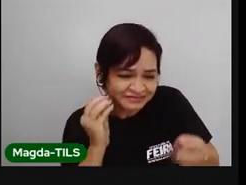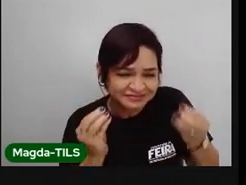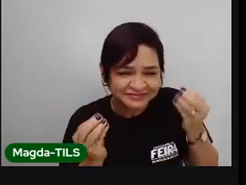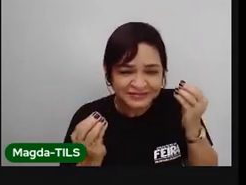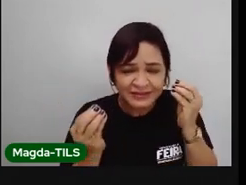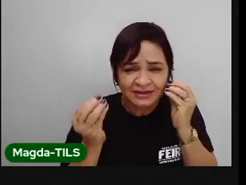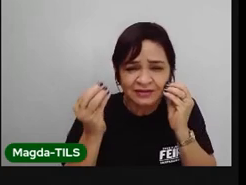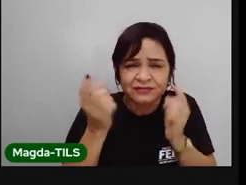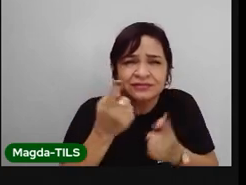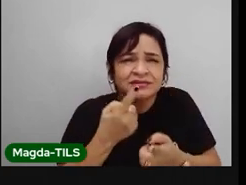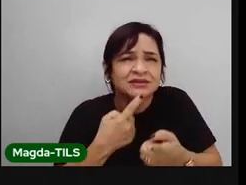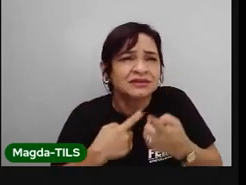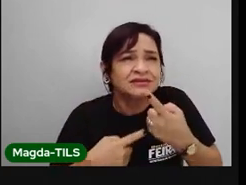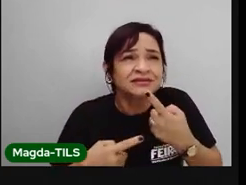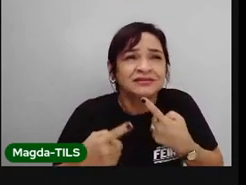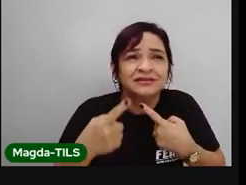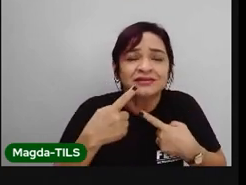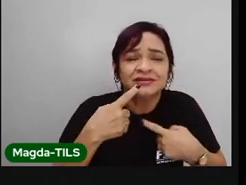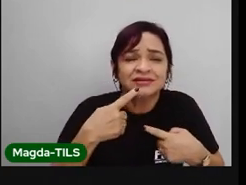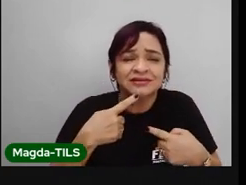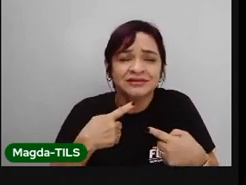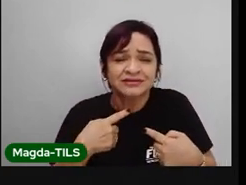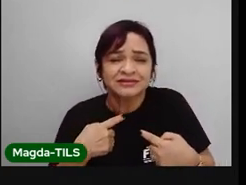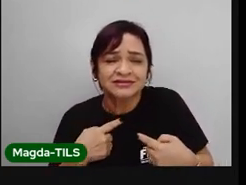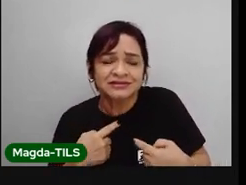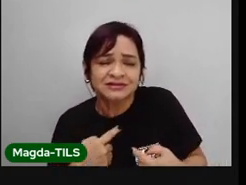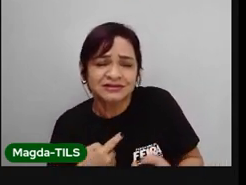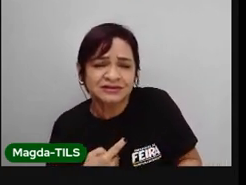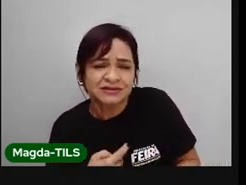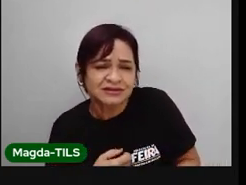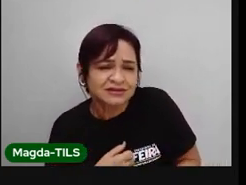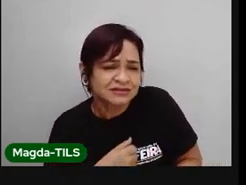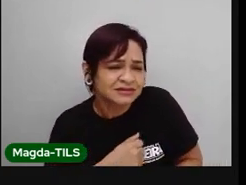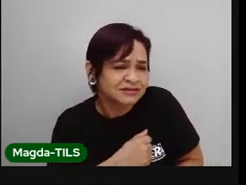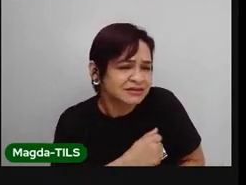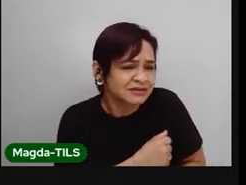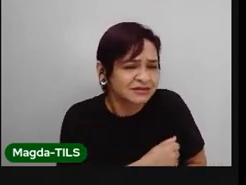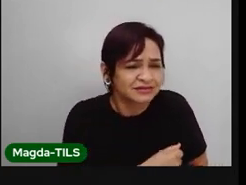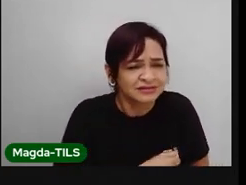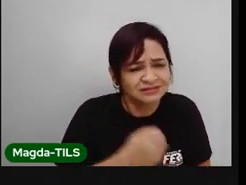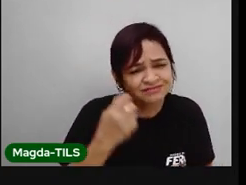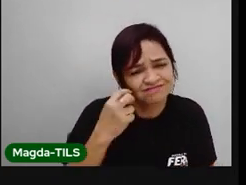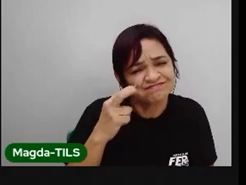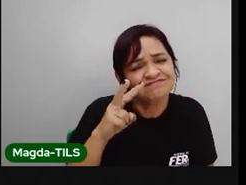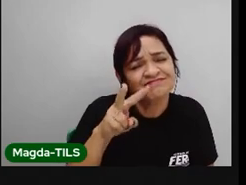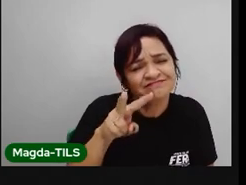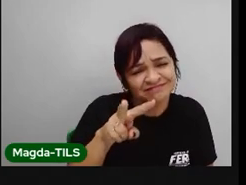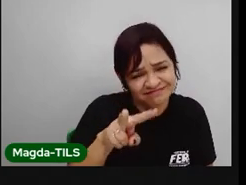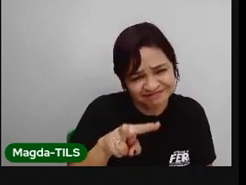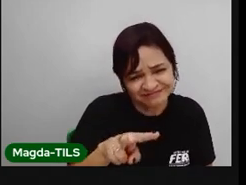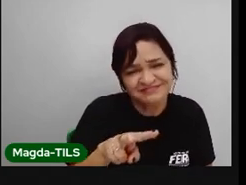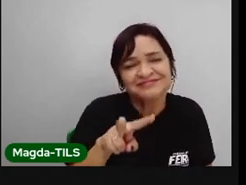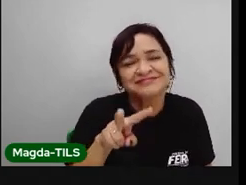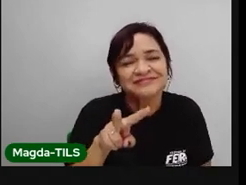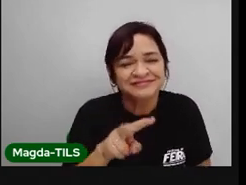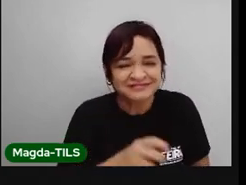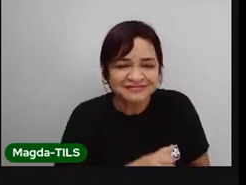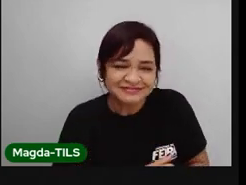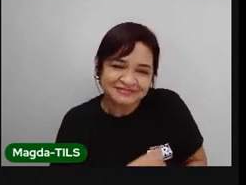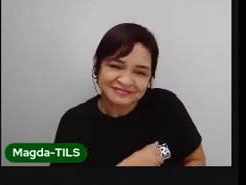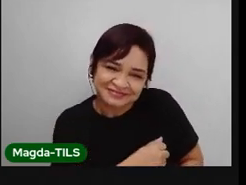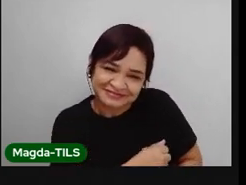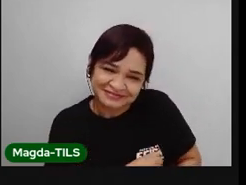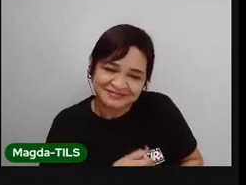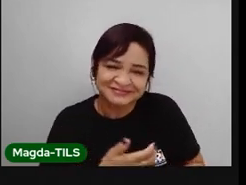beijo, que é pra matar meu desejo. Faz tempo que eu não te vejo, ai que